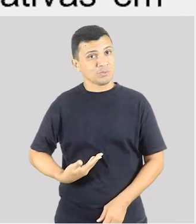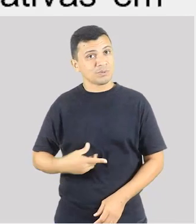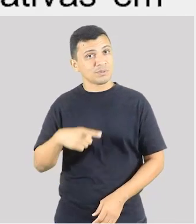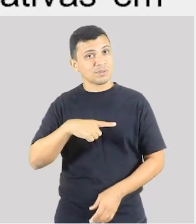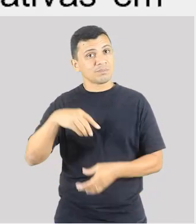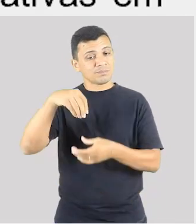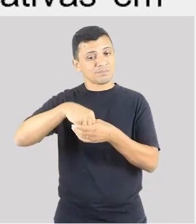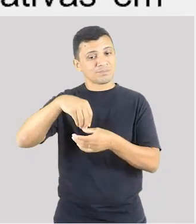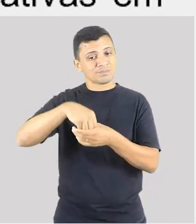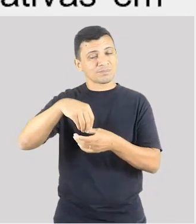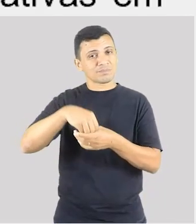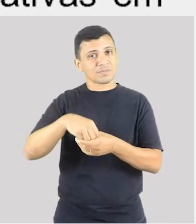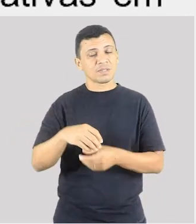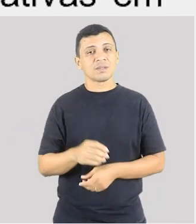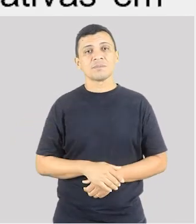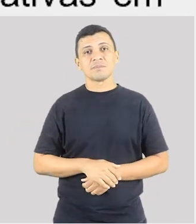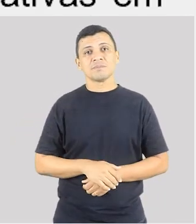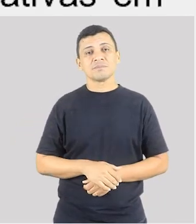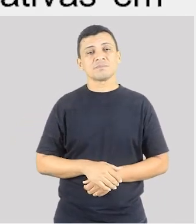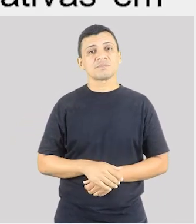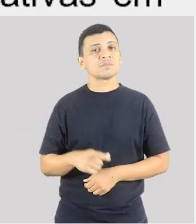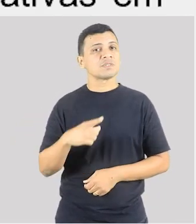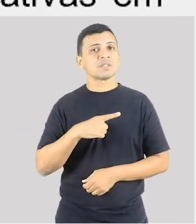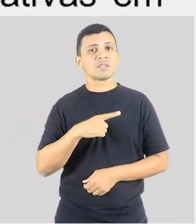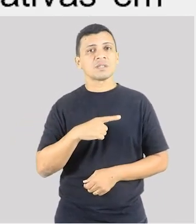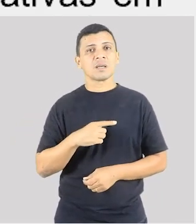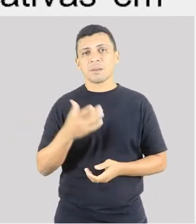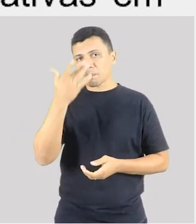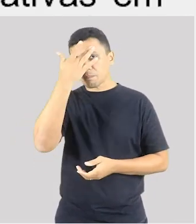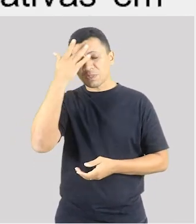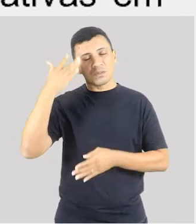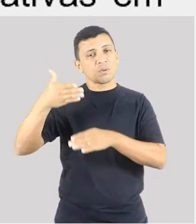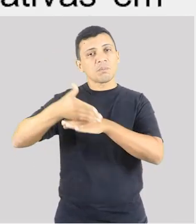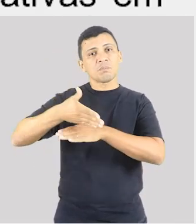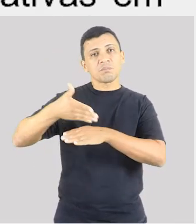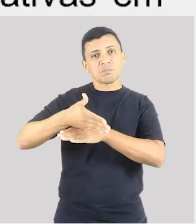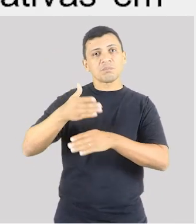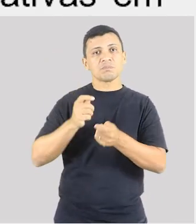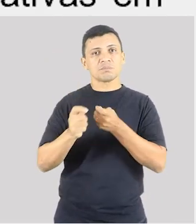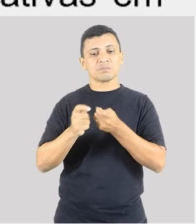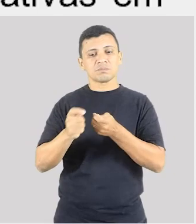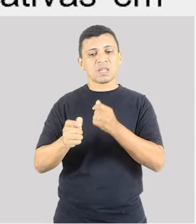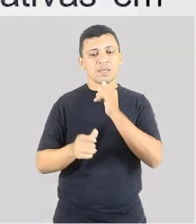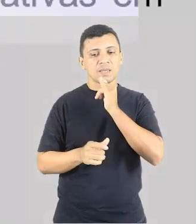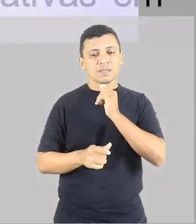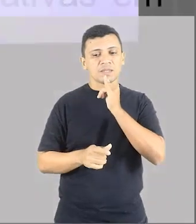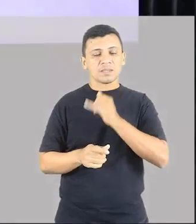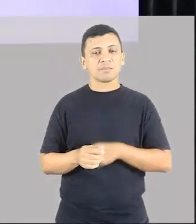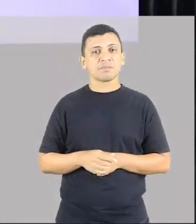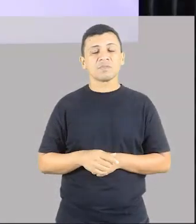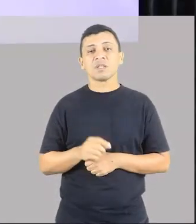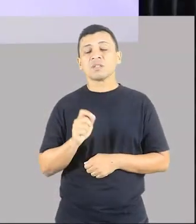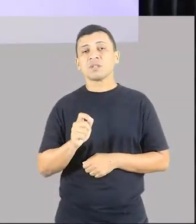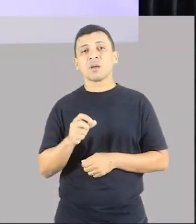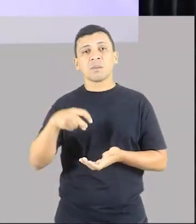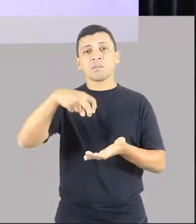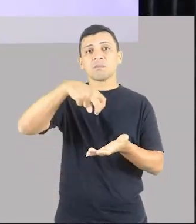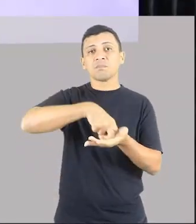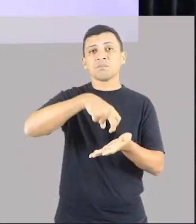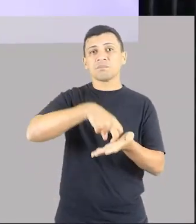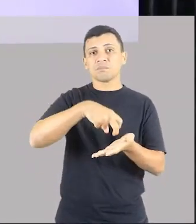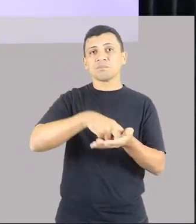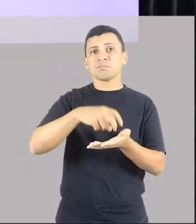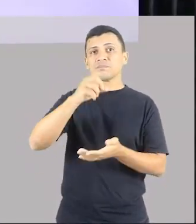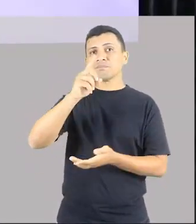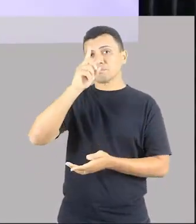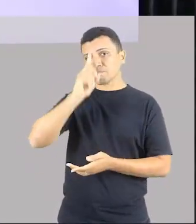administração punindo os membros da administração, os partícipes da administração, como exemplo, as penalidades disciplinares